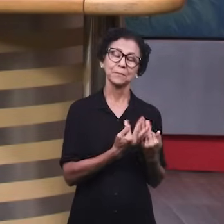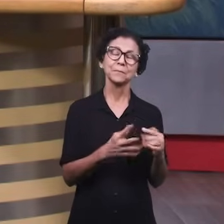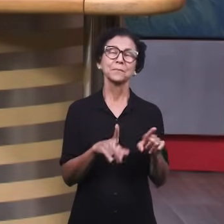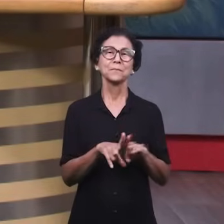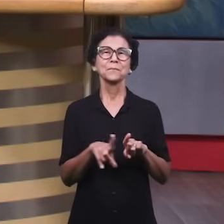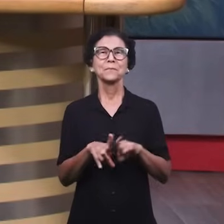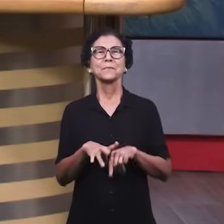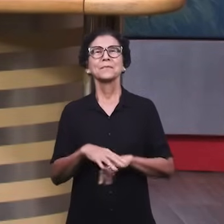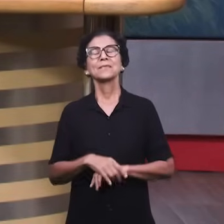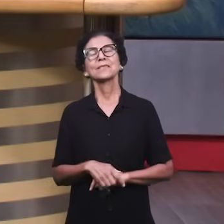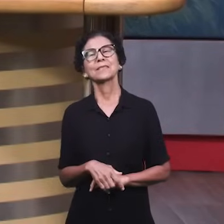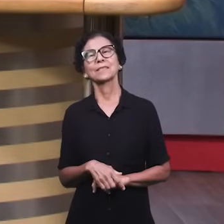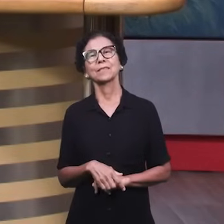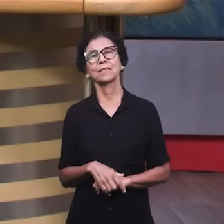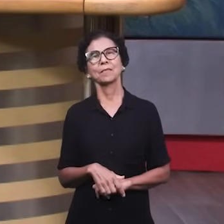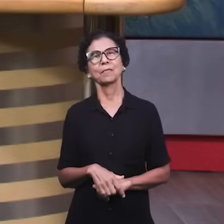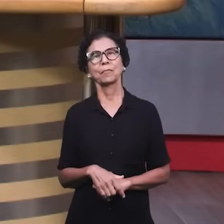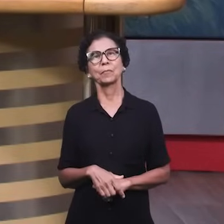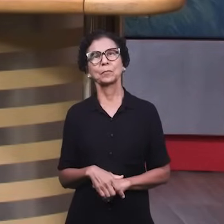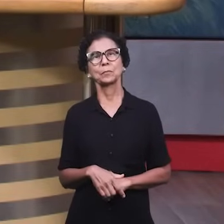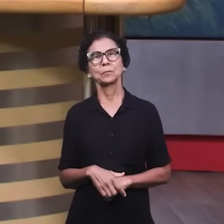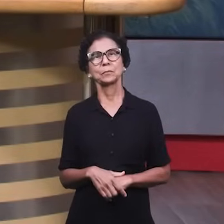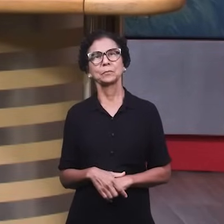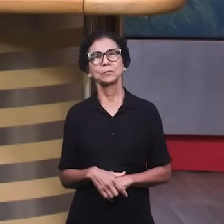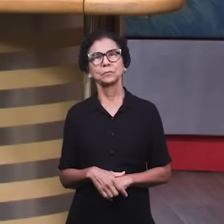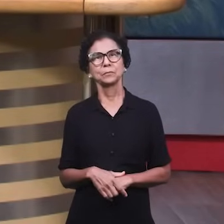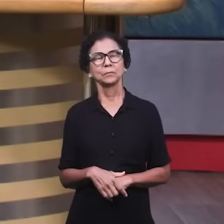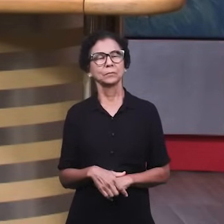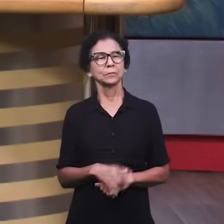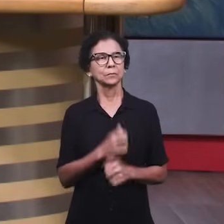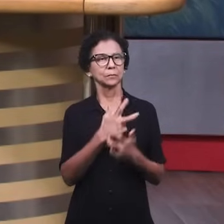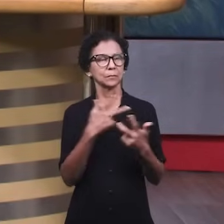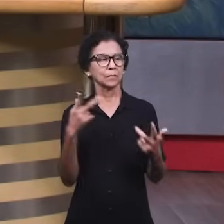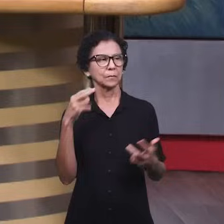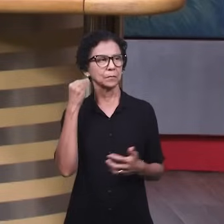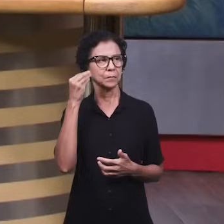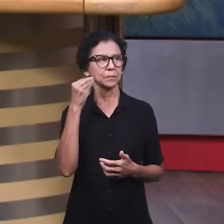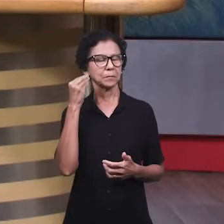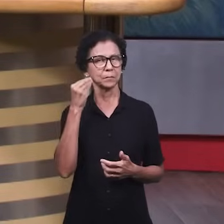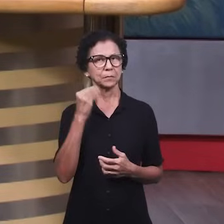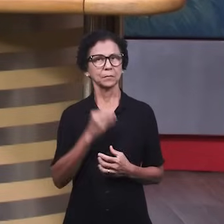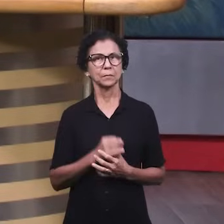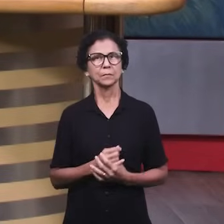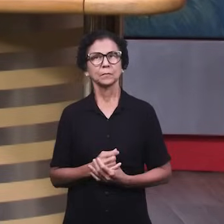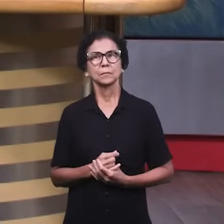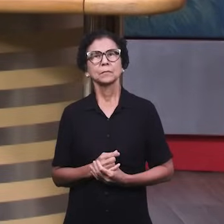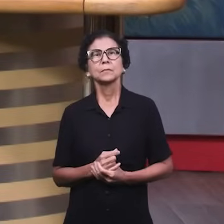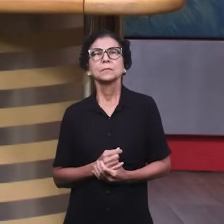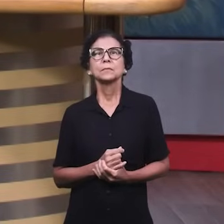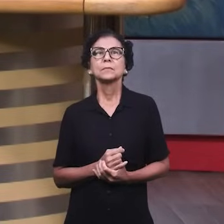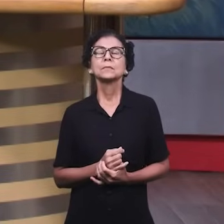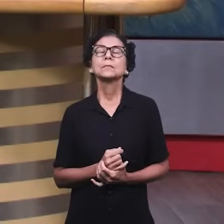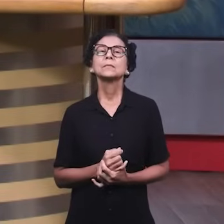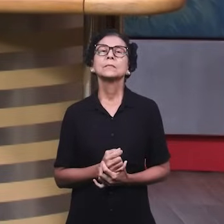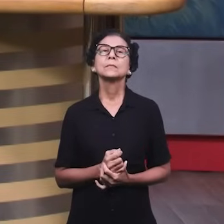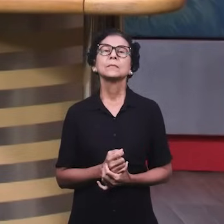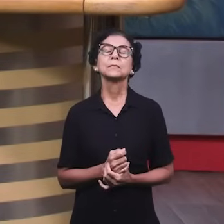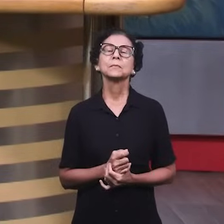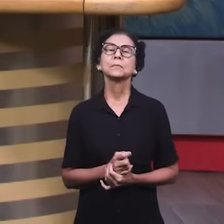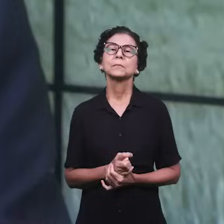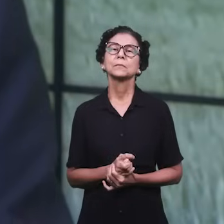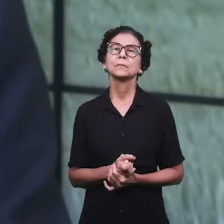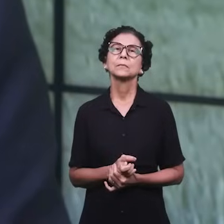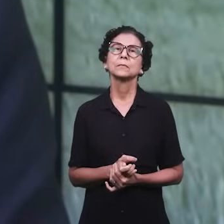por isso que cabe até contar algumas experiências como f acabou de falar de uma criança que foi um milagre sobreviver